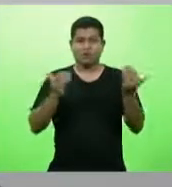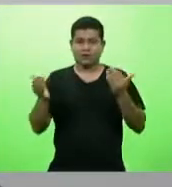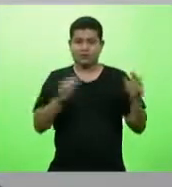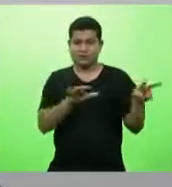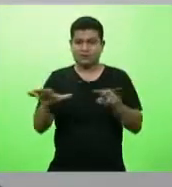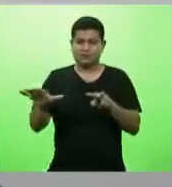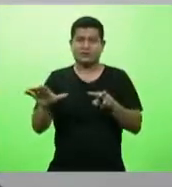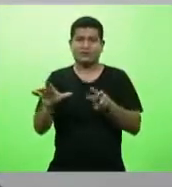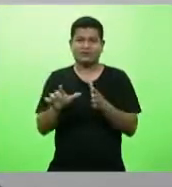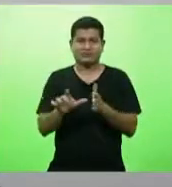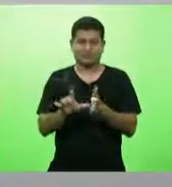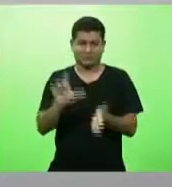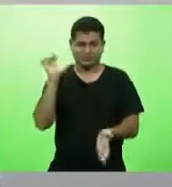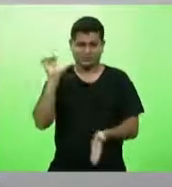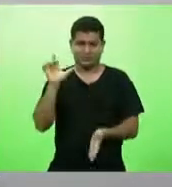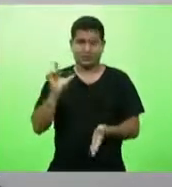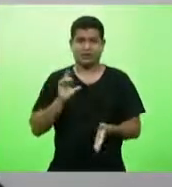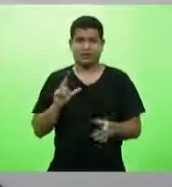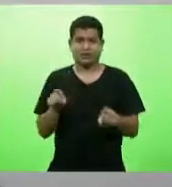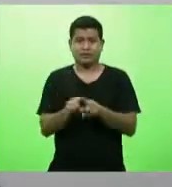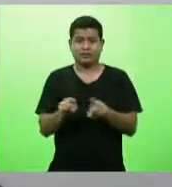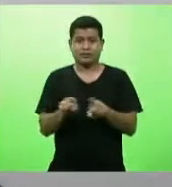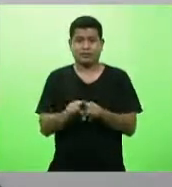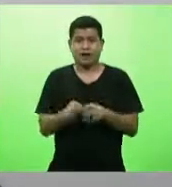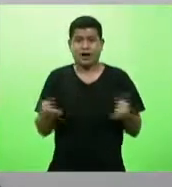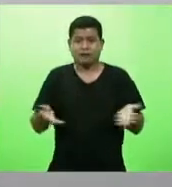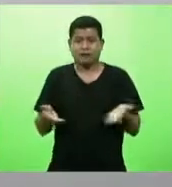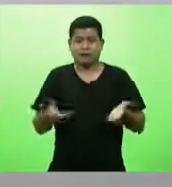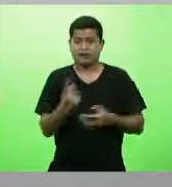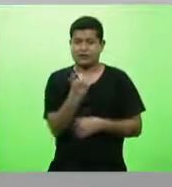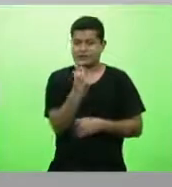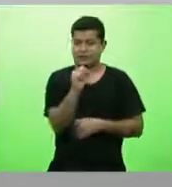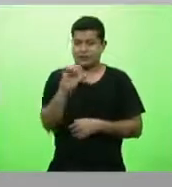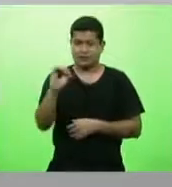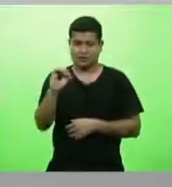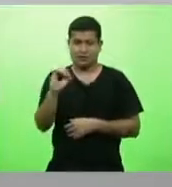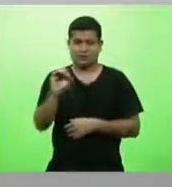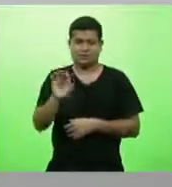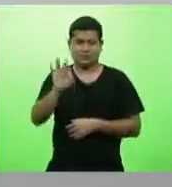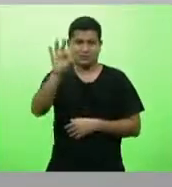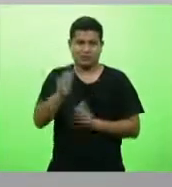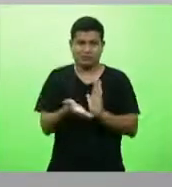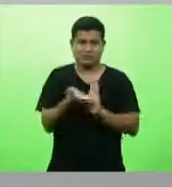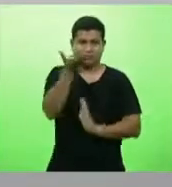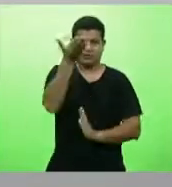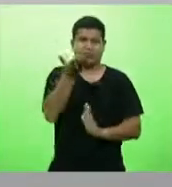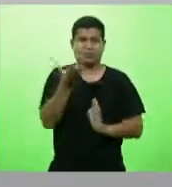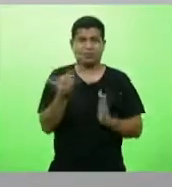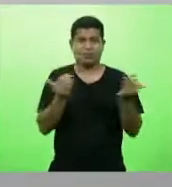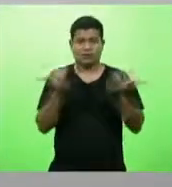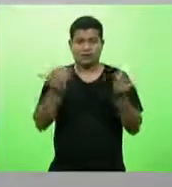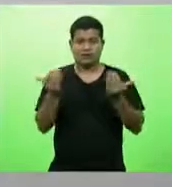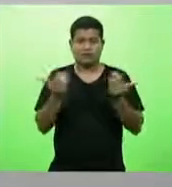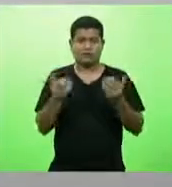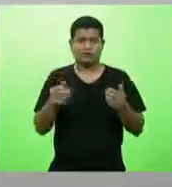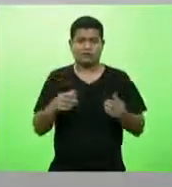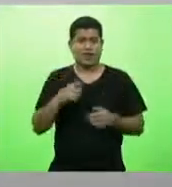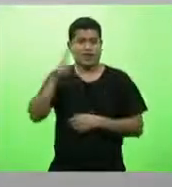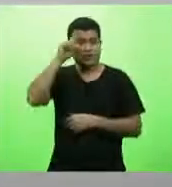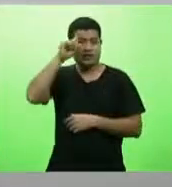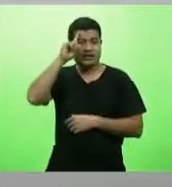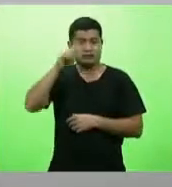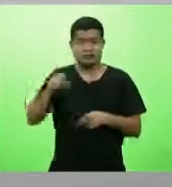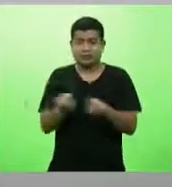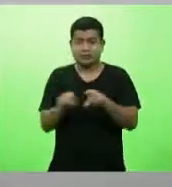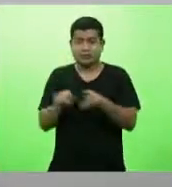183% nos últimos dias. Há também os profissionais da área da saúde, né? O Brasil perde um profissional de saúde a cada 19